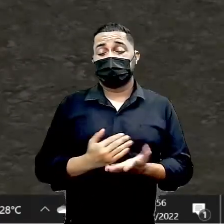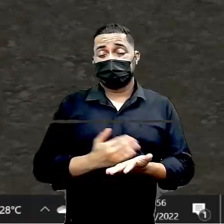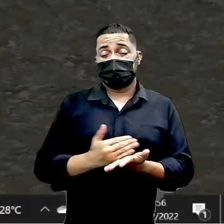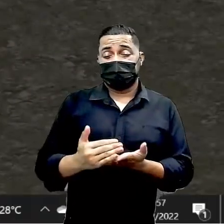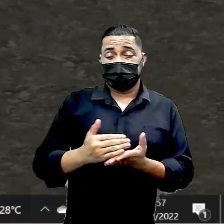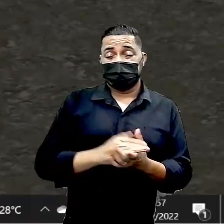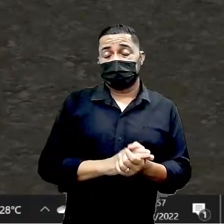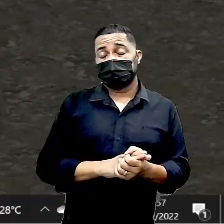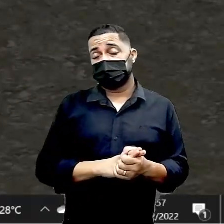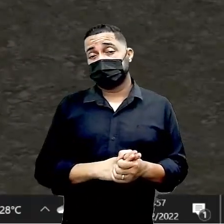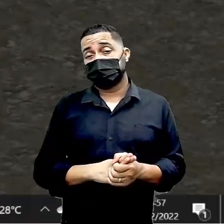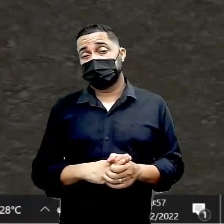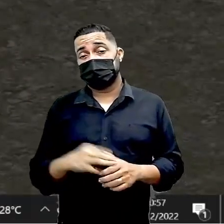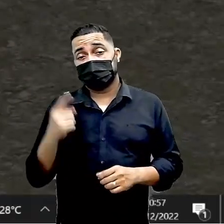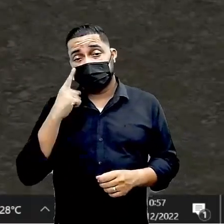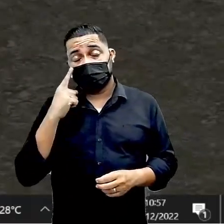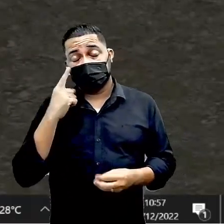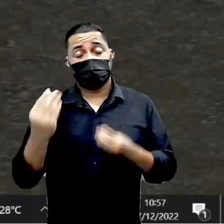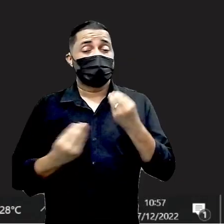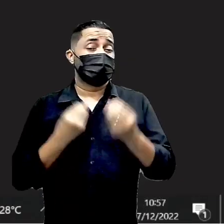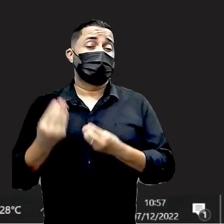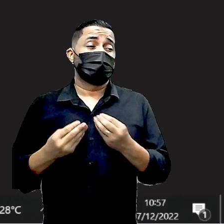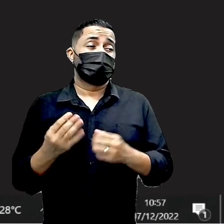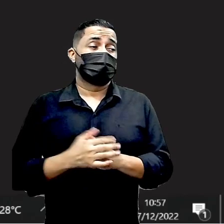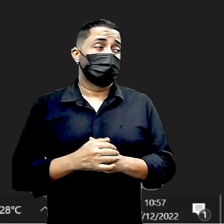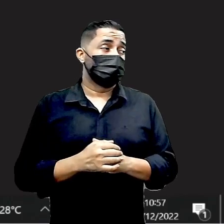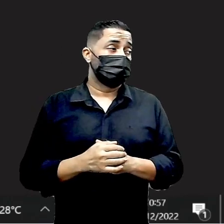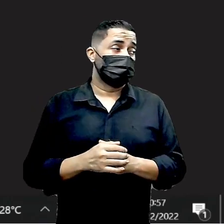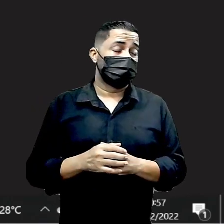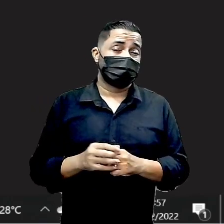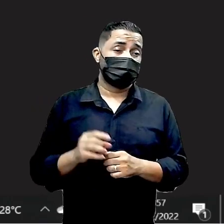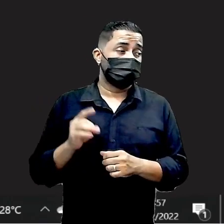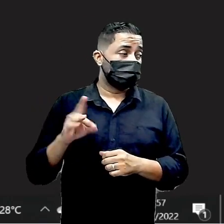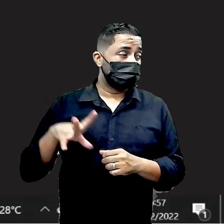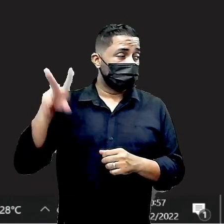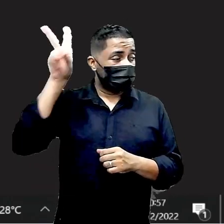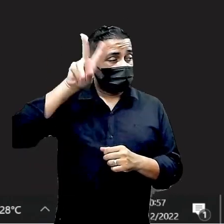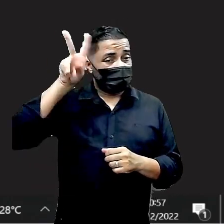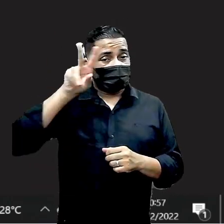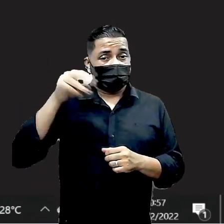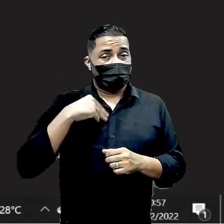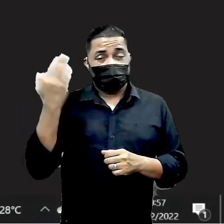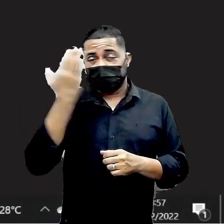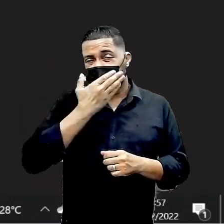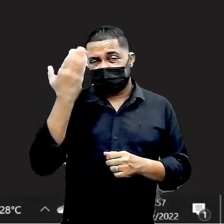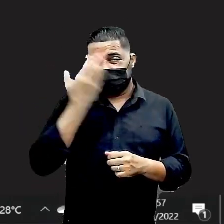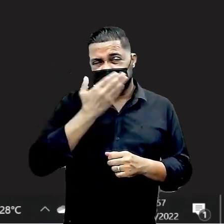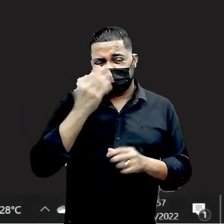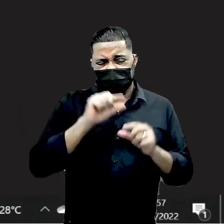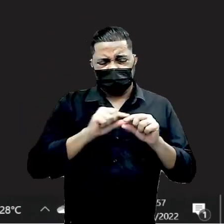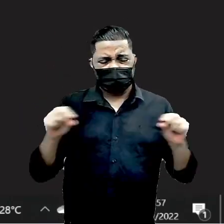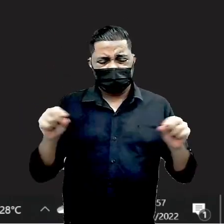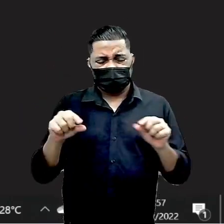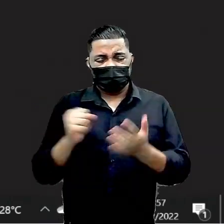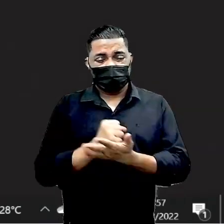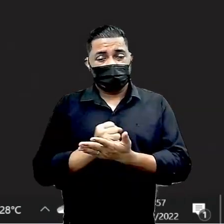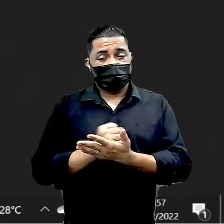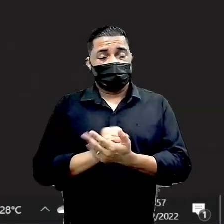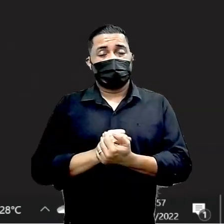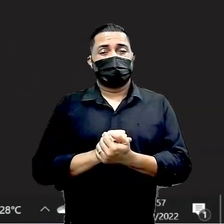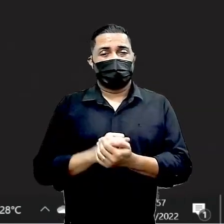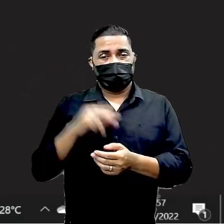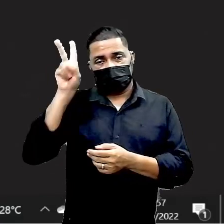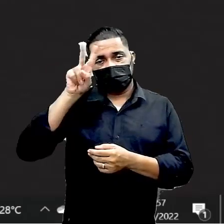o gamezinho para vocês verem como é isso funciona. Eu não estou vendo bem aí a legenda de controle, só me lembra aí